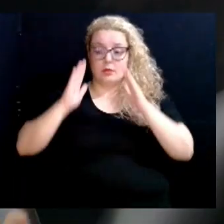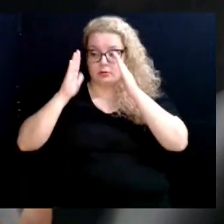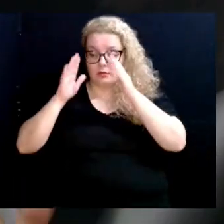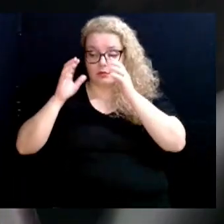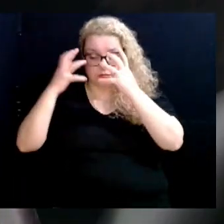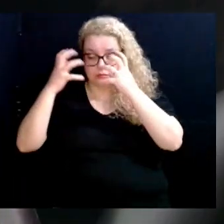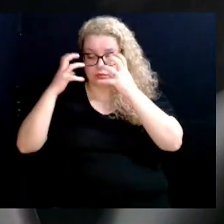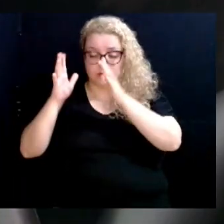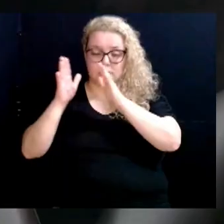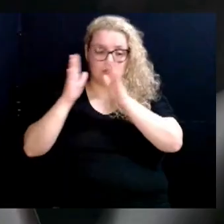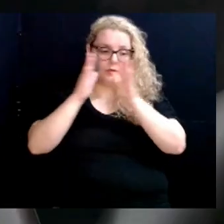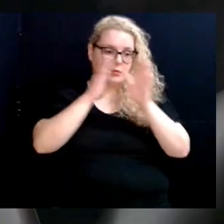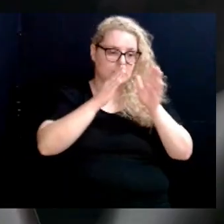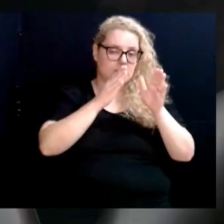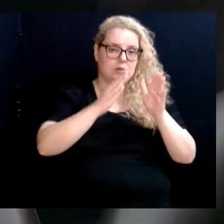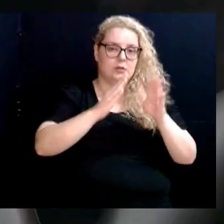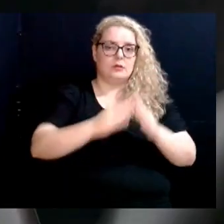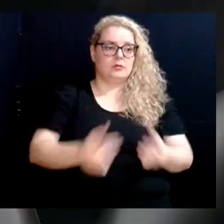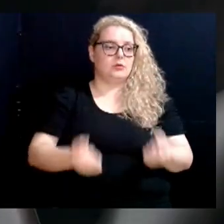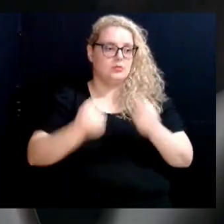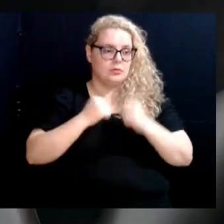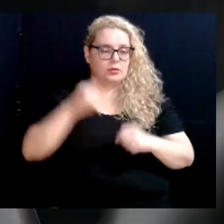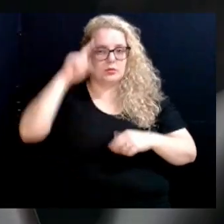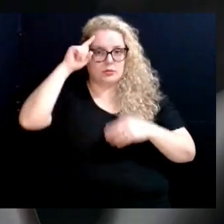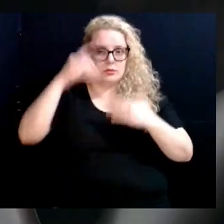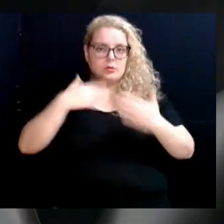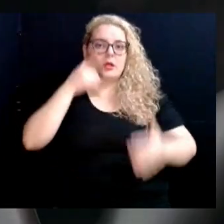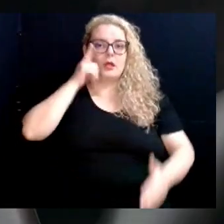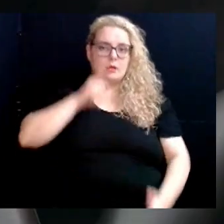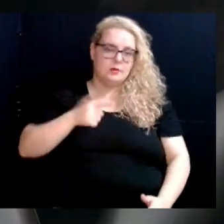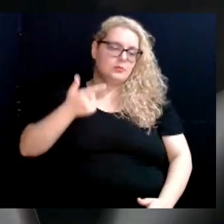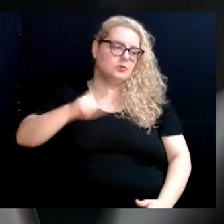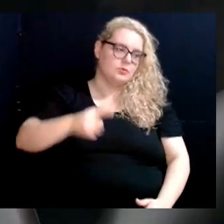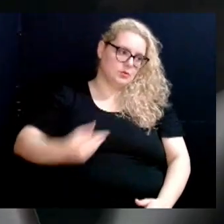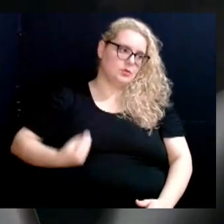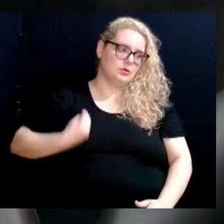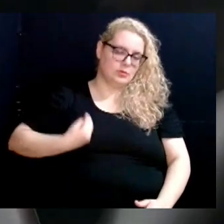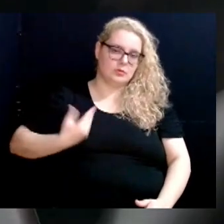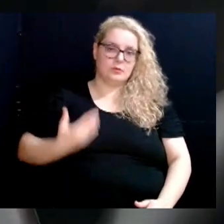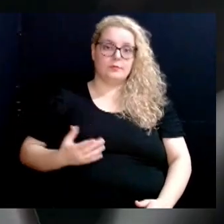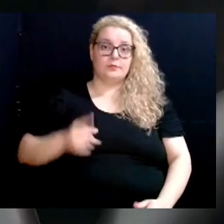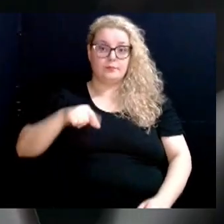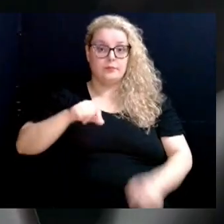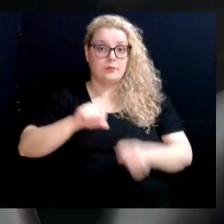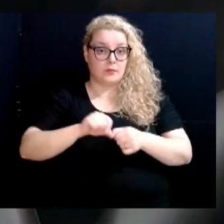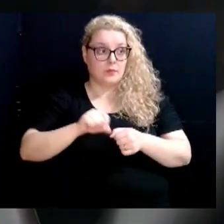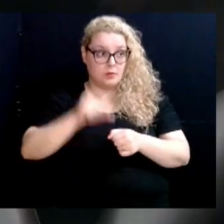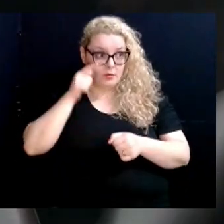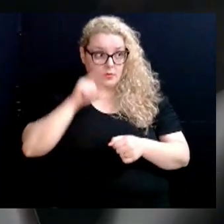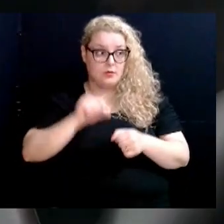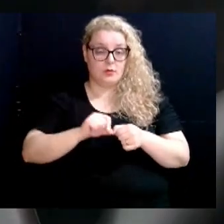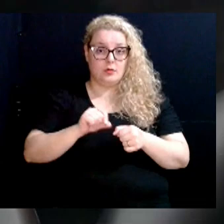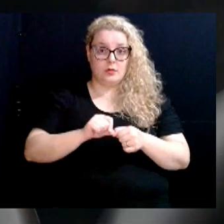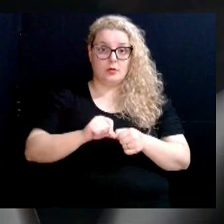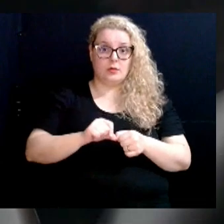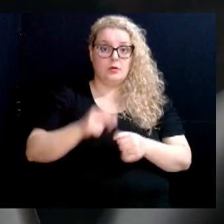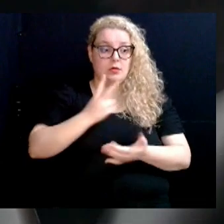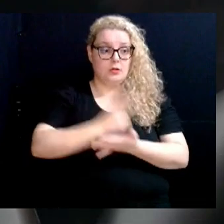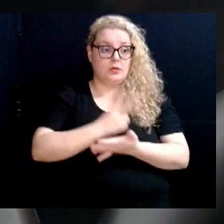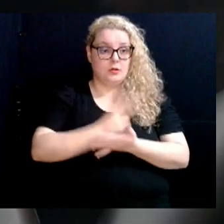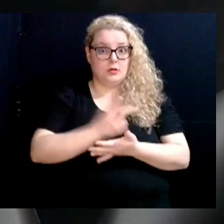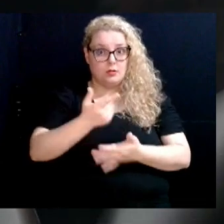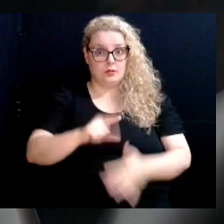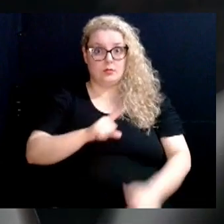estresses que a gente tem no dia a dia e conseguir seguir a sua vida. É fazer aquilo que você consegue fazer com consistência. Não o